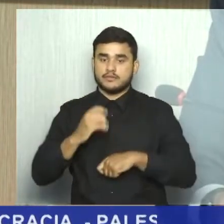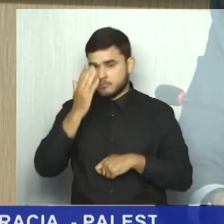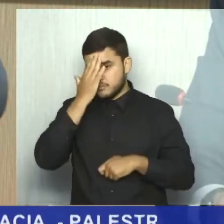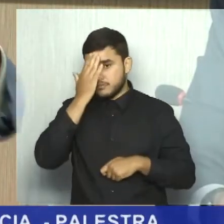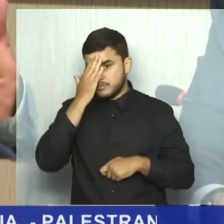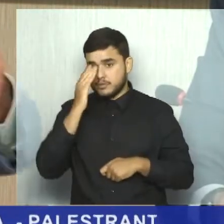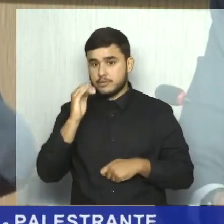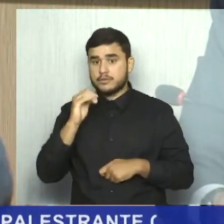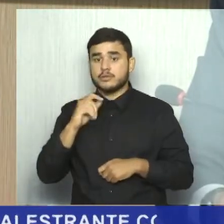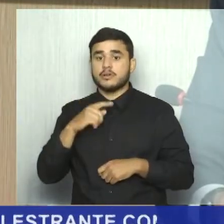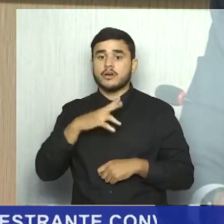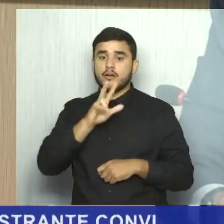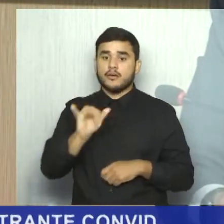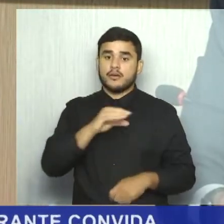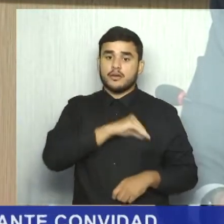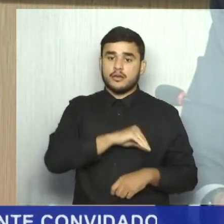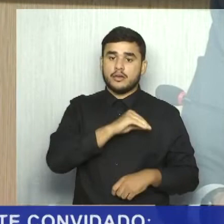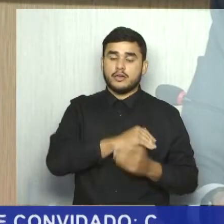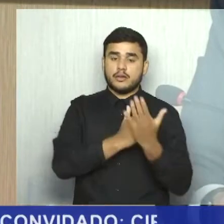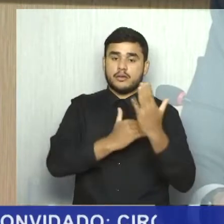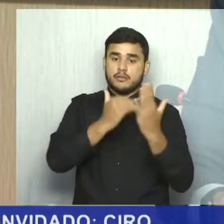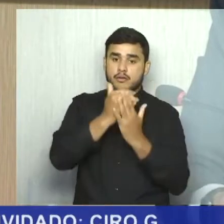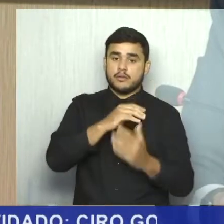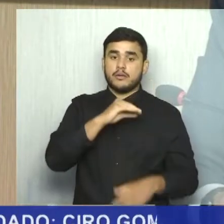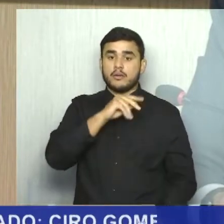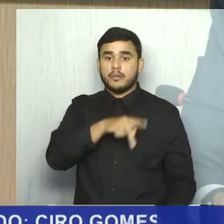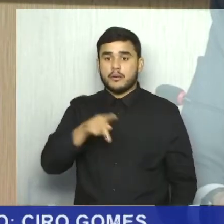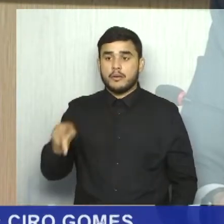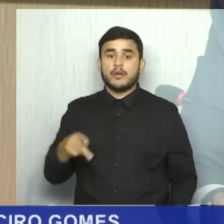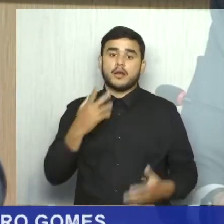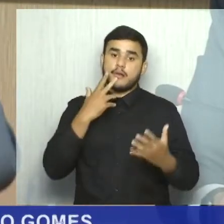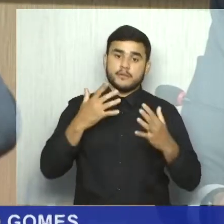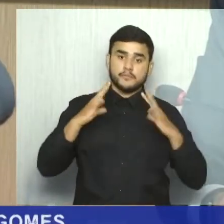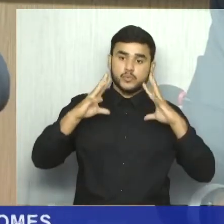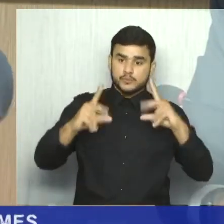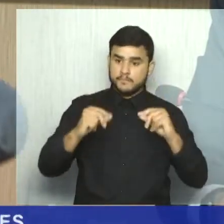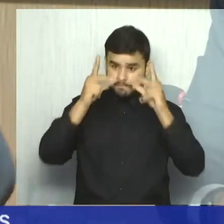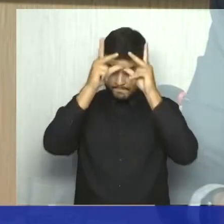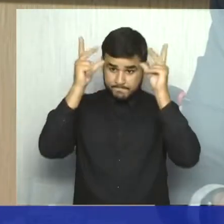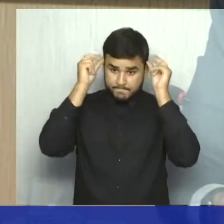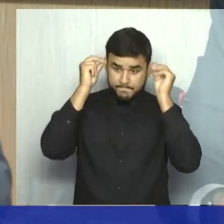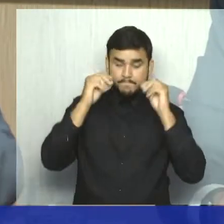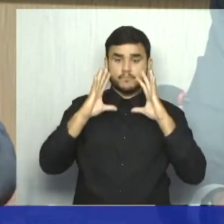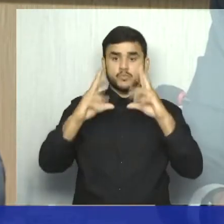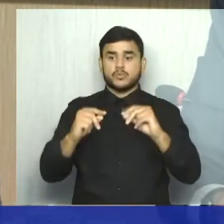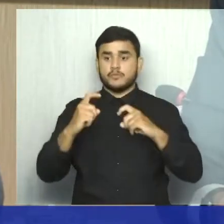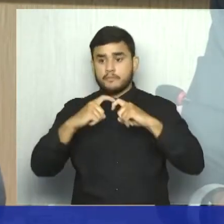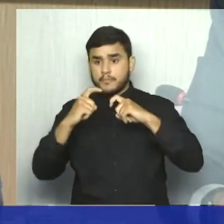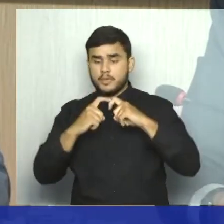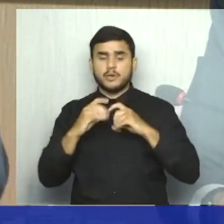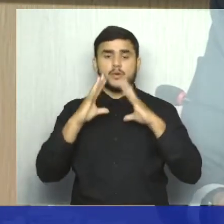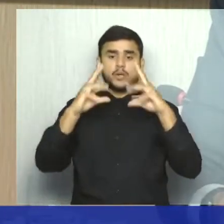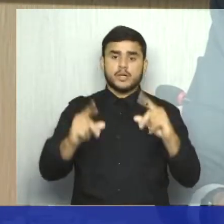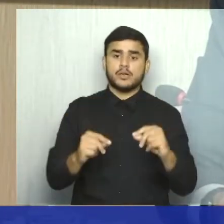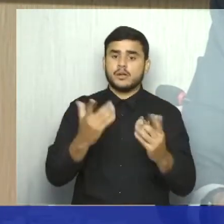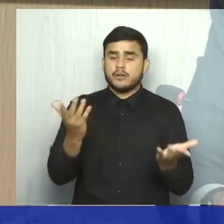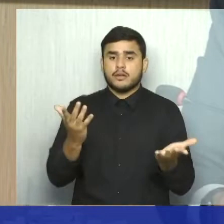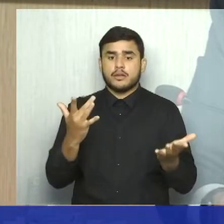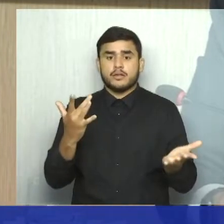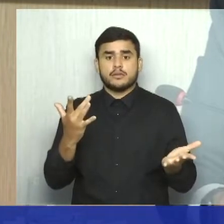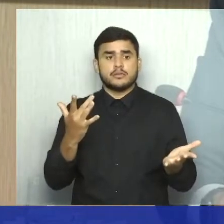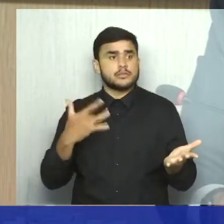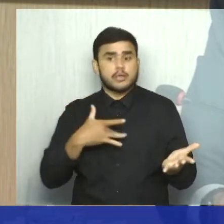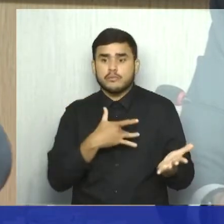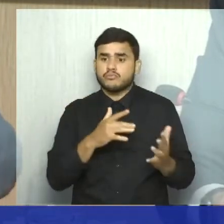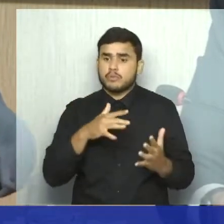que vai melhorar salário de professor, que vai melhorar salário de enfermeiro, que vai melhorar salário de médico, de agente comunitário de saúde, porque essa é a grande demanda,